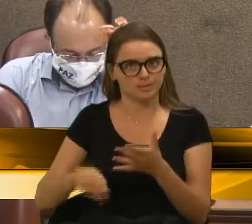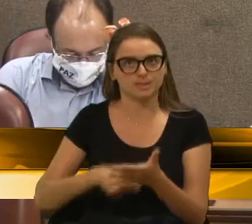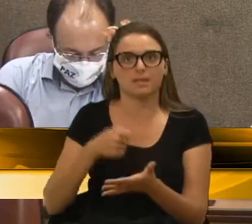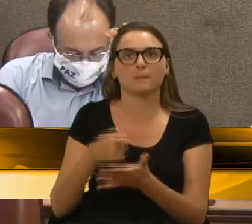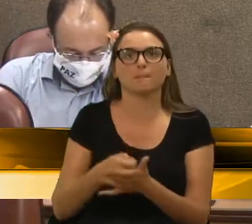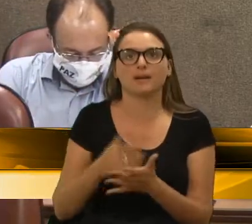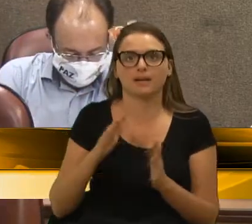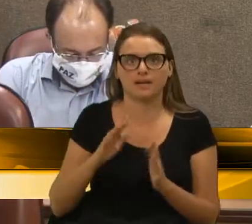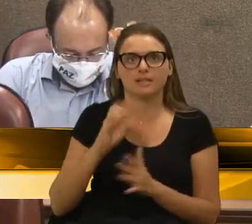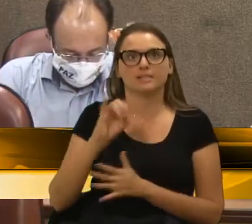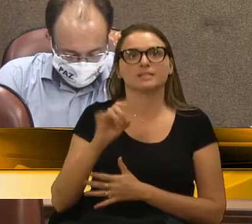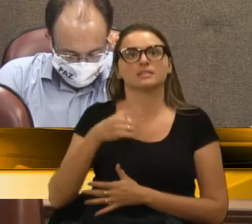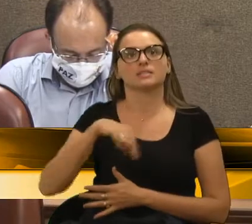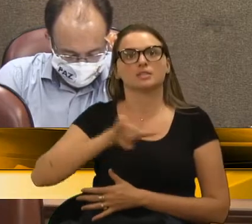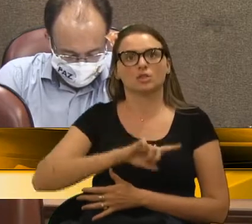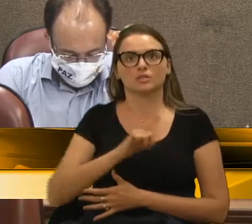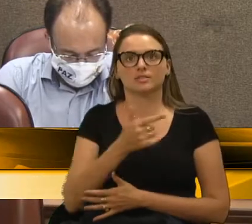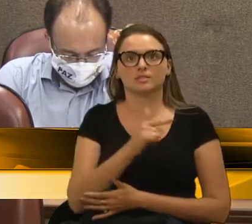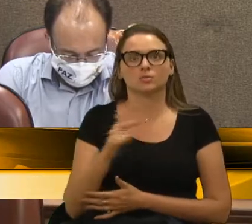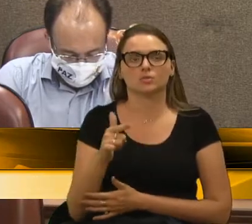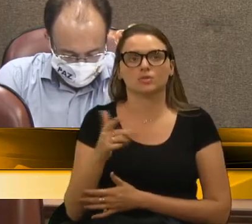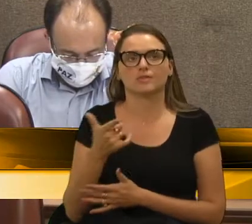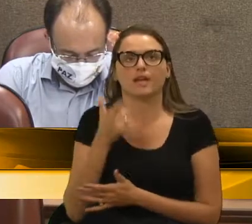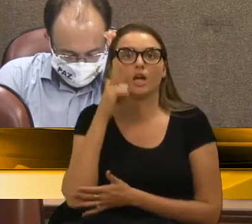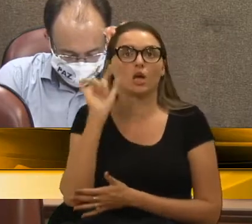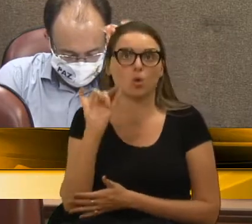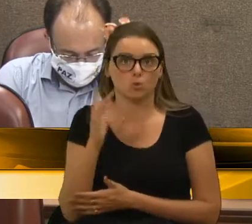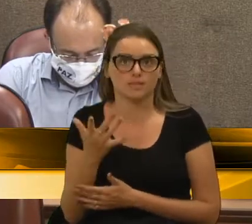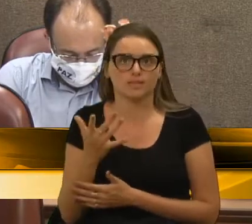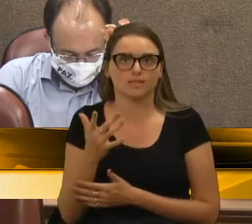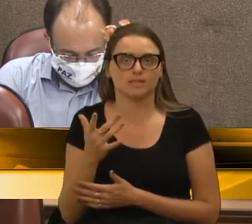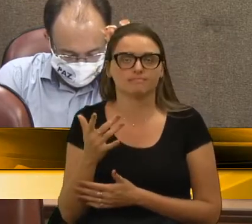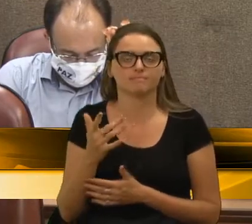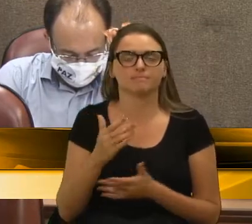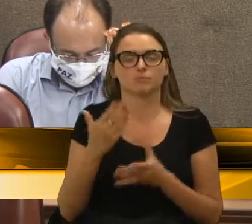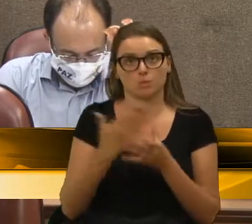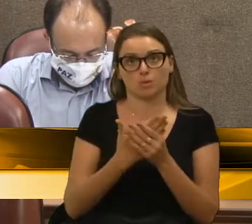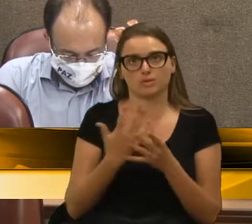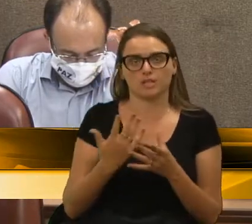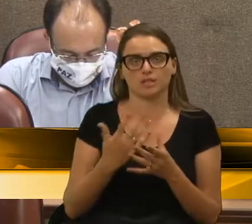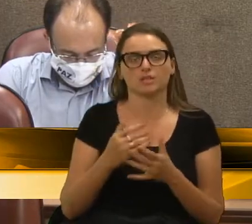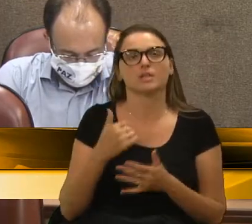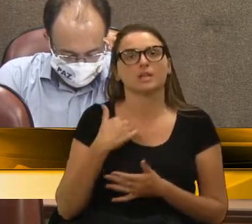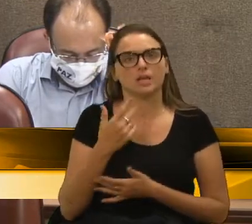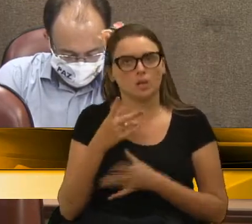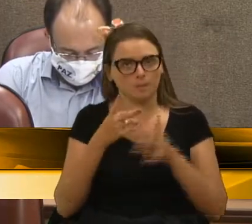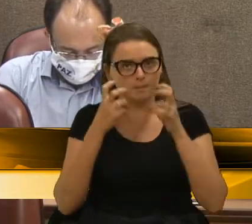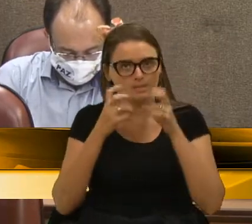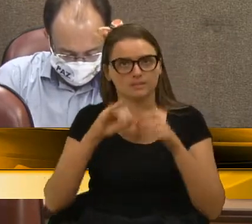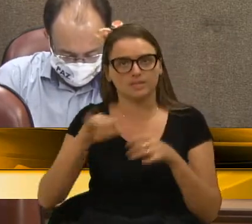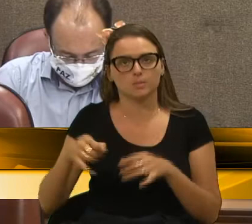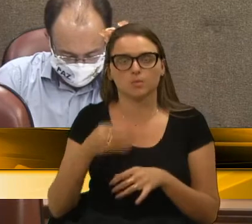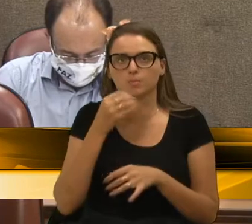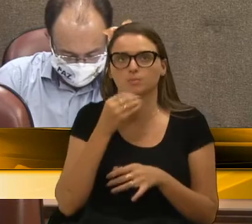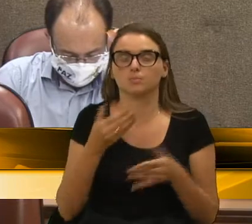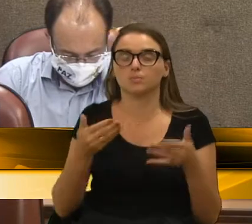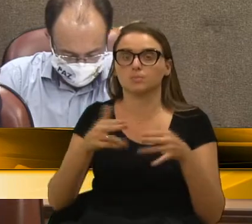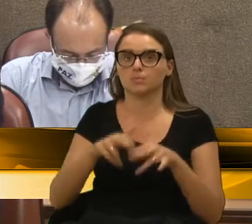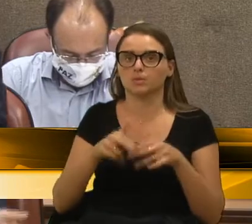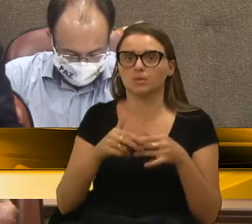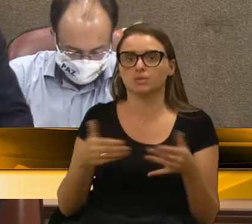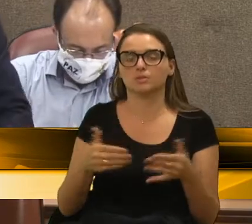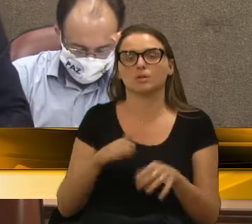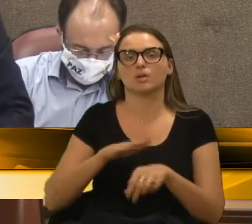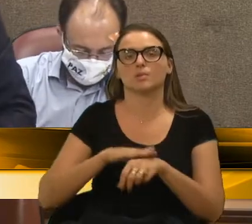não lograrmos êxito lá ao final. Então nós precisamos enfrentar isso e vejo que essa é uma oportunidade. Então nesse momento, né,